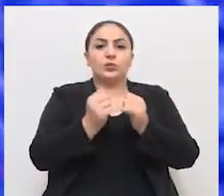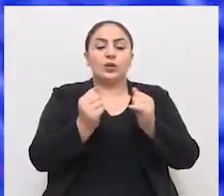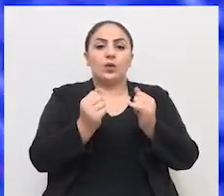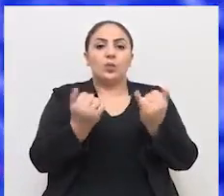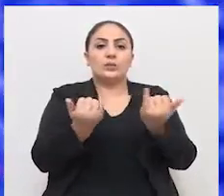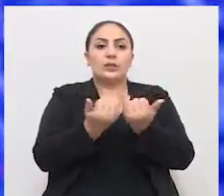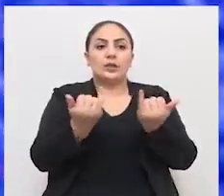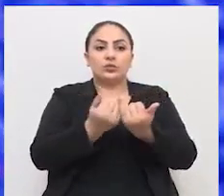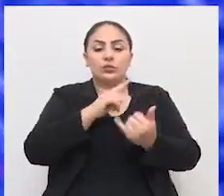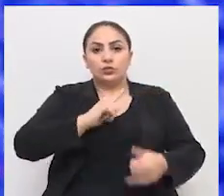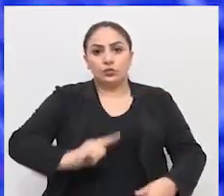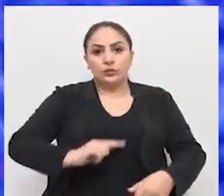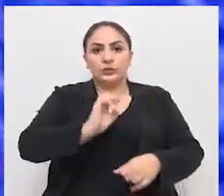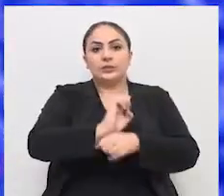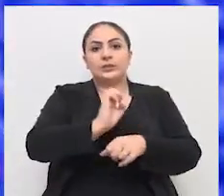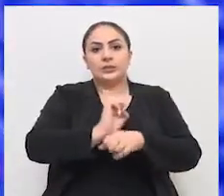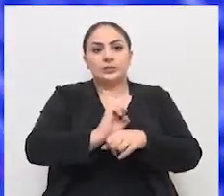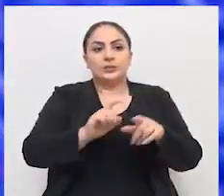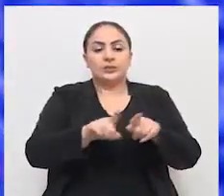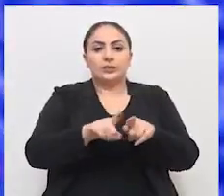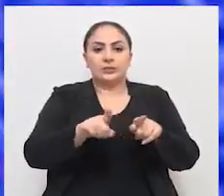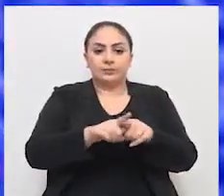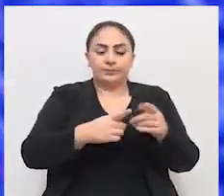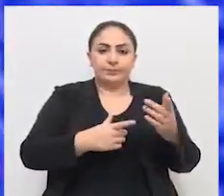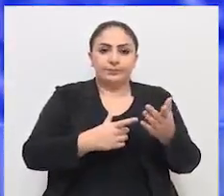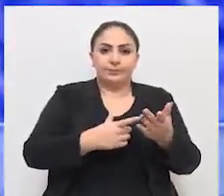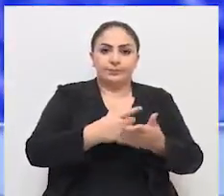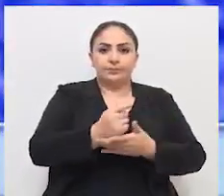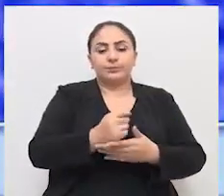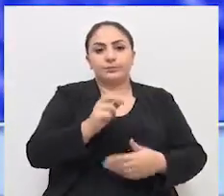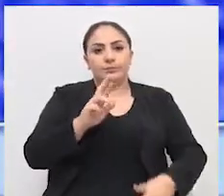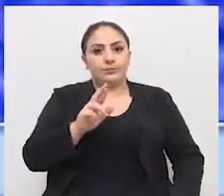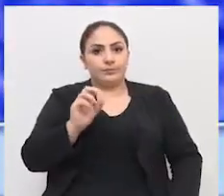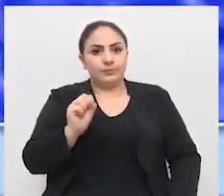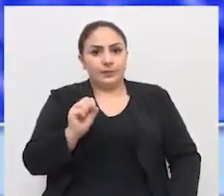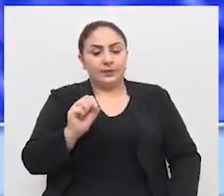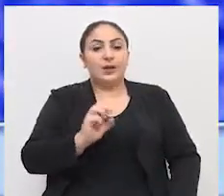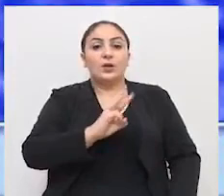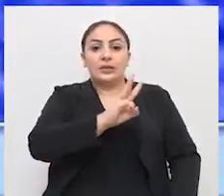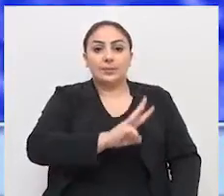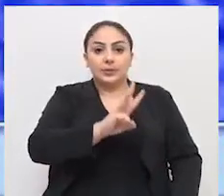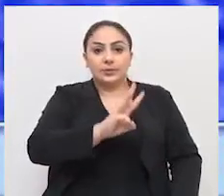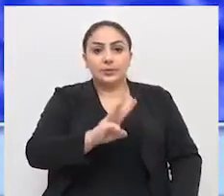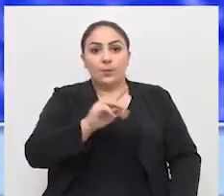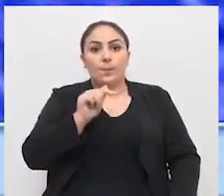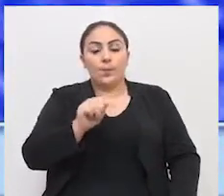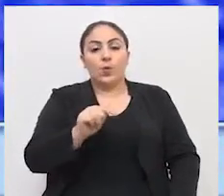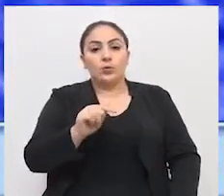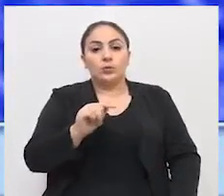ao site do Governo do Estado, Compras RS,